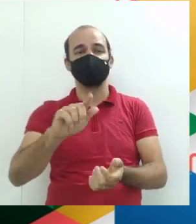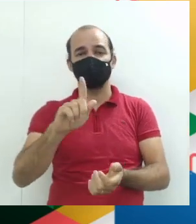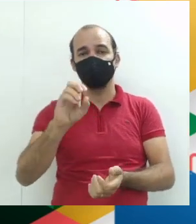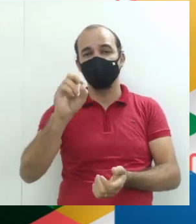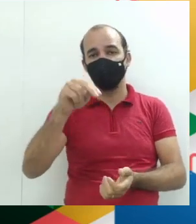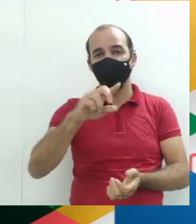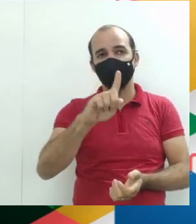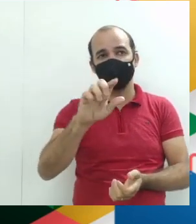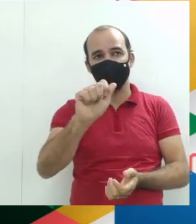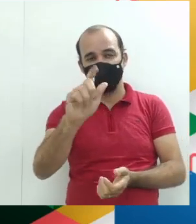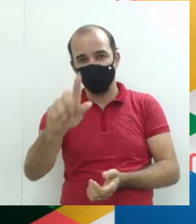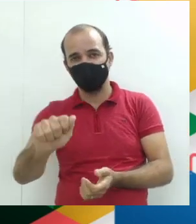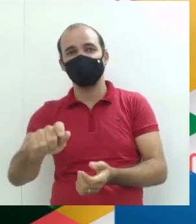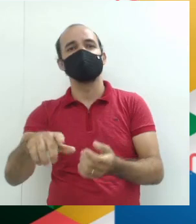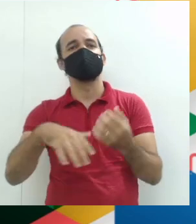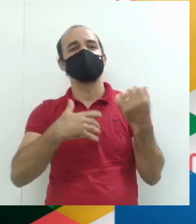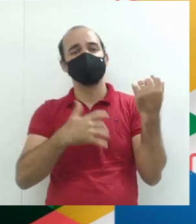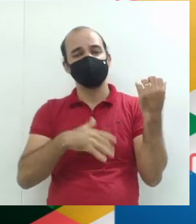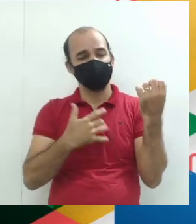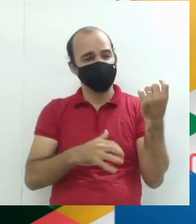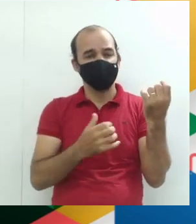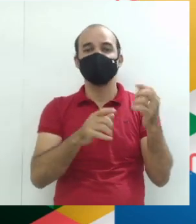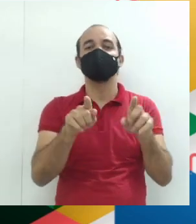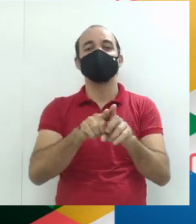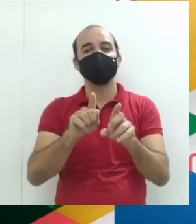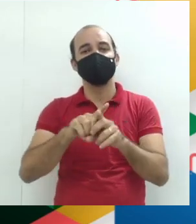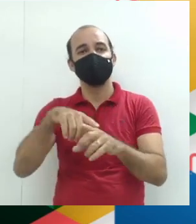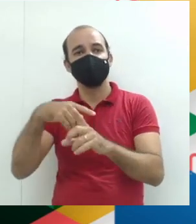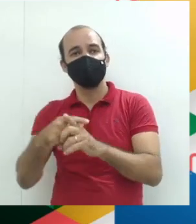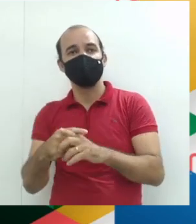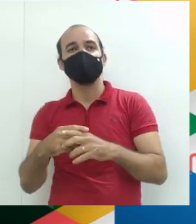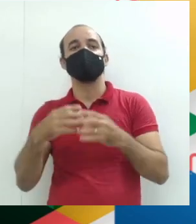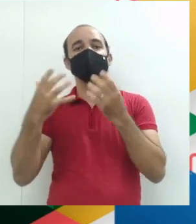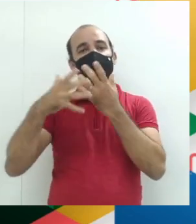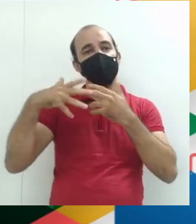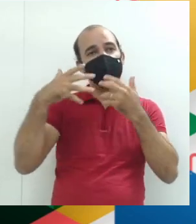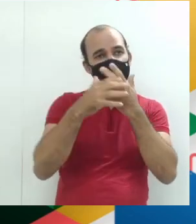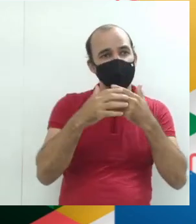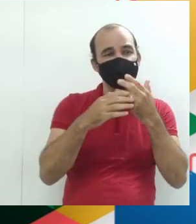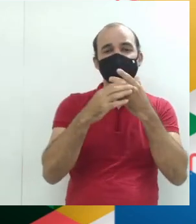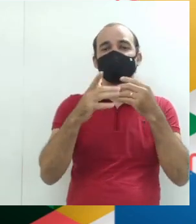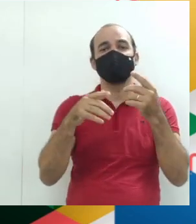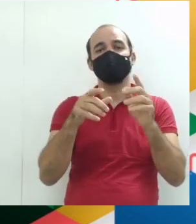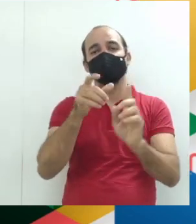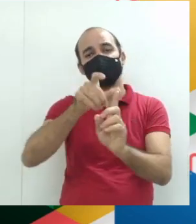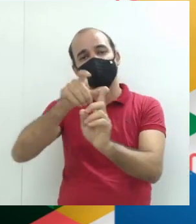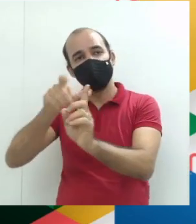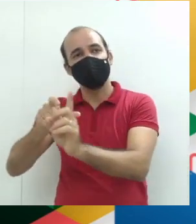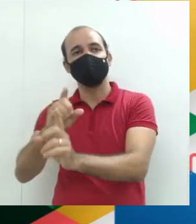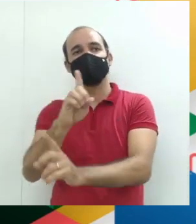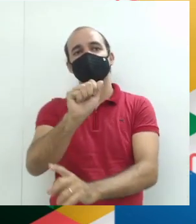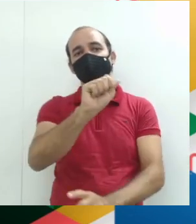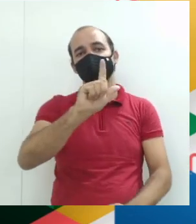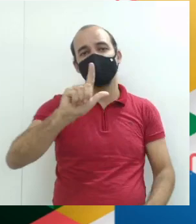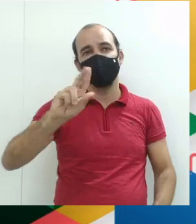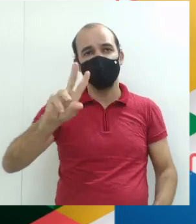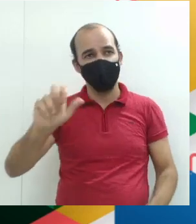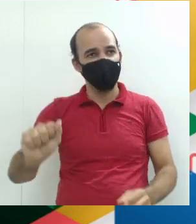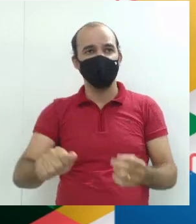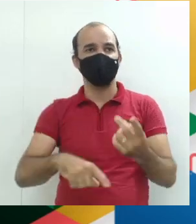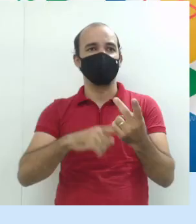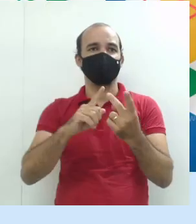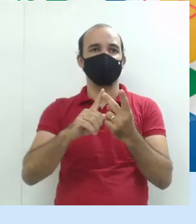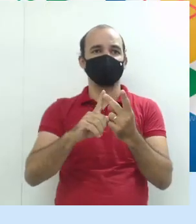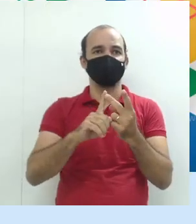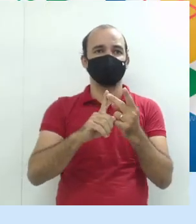excessivamente românticas e boêmias, representadas por nomes como Dalva de Oliveira, Dolores Duran, entre outros. Então